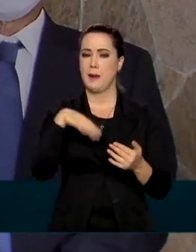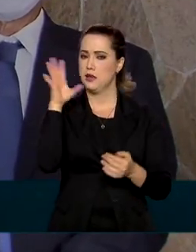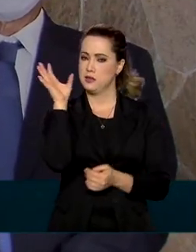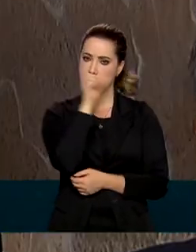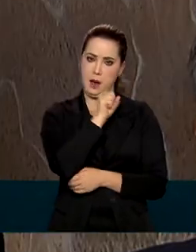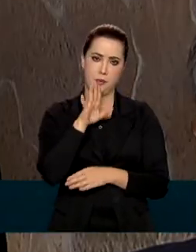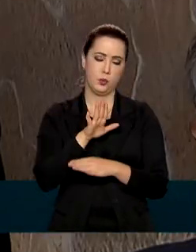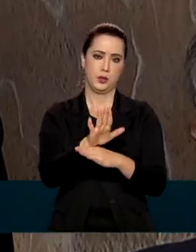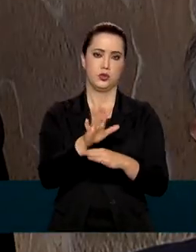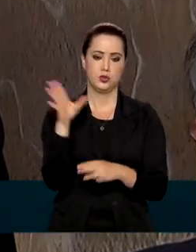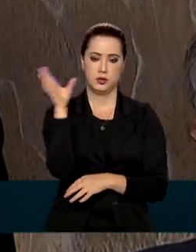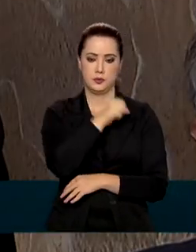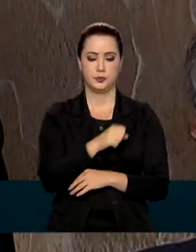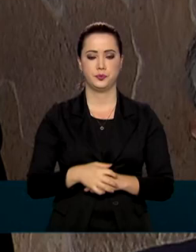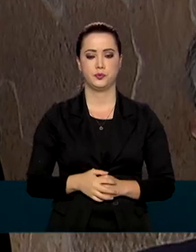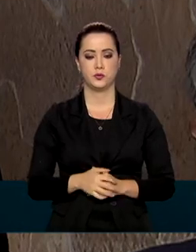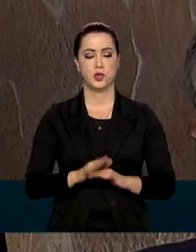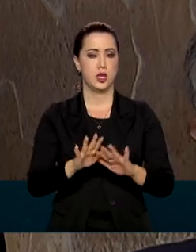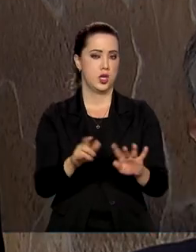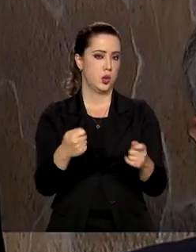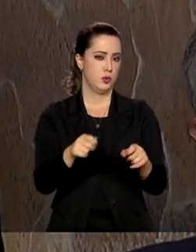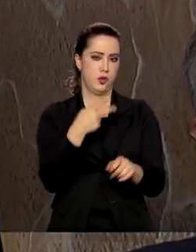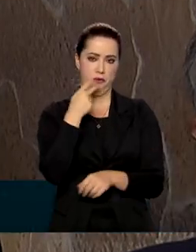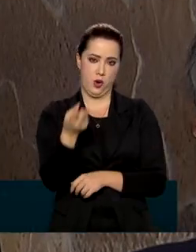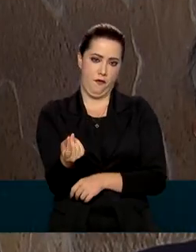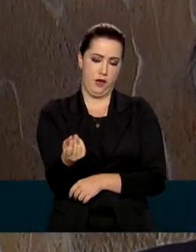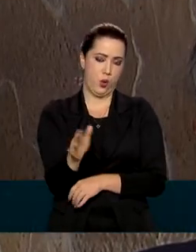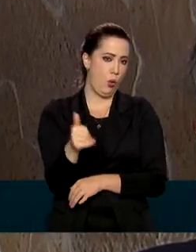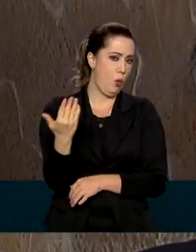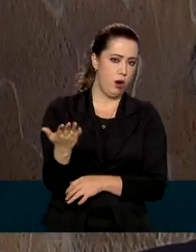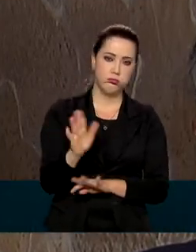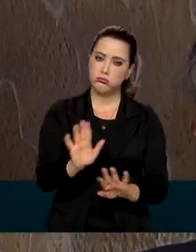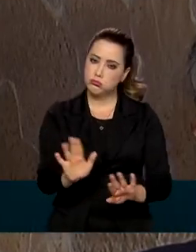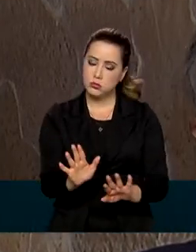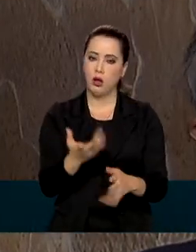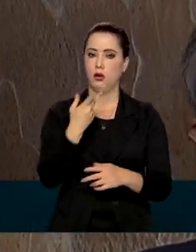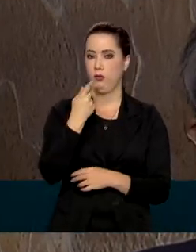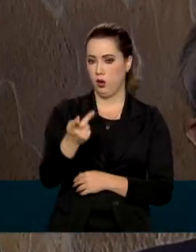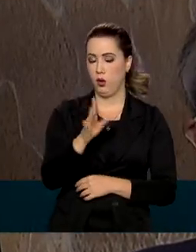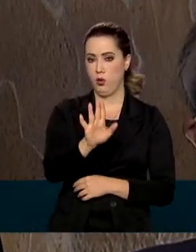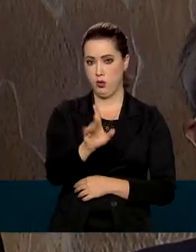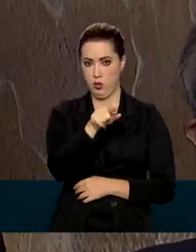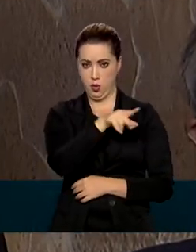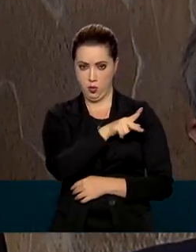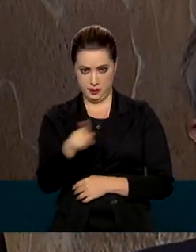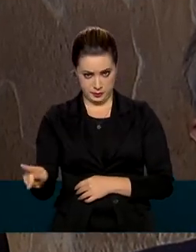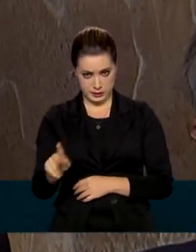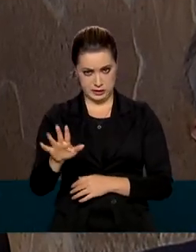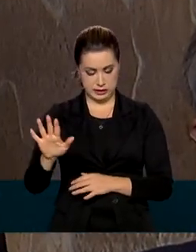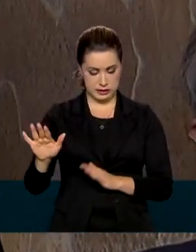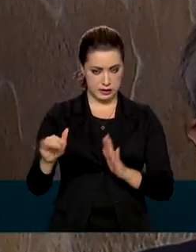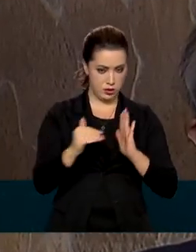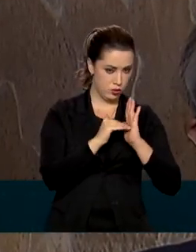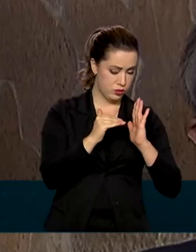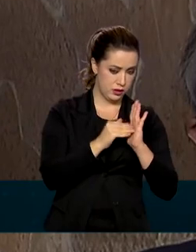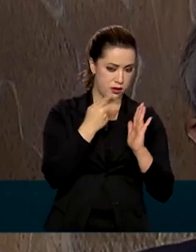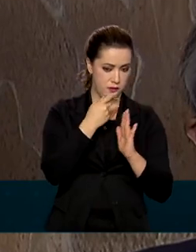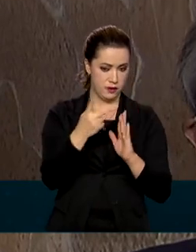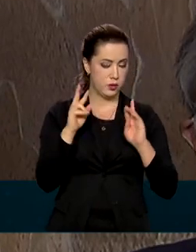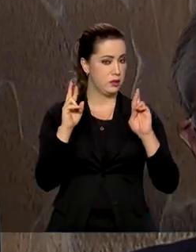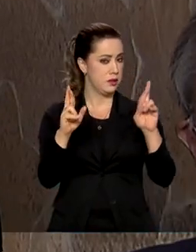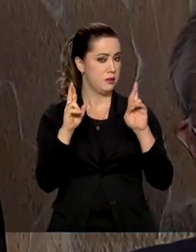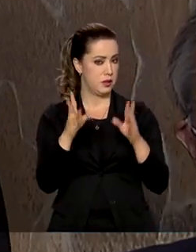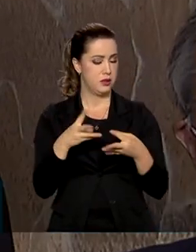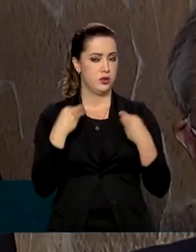rapidez possível. Sem falar em valores, o presidente do Senado, senador Rodrigo Pacheco, falou da expectativa